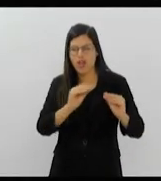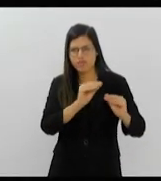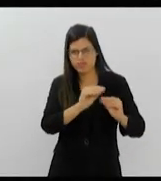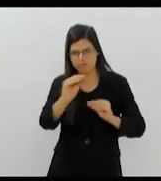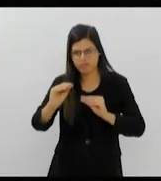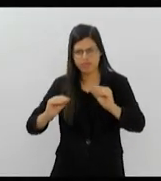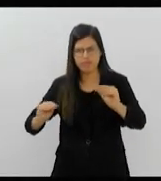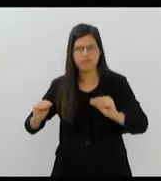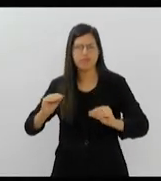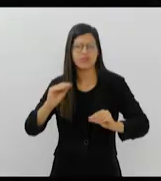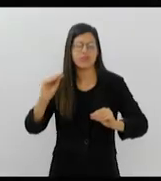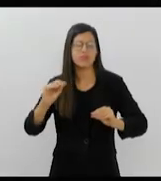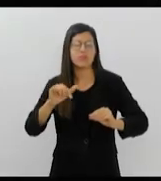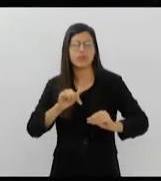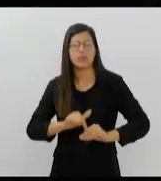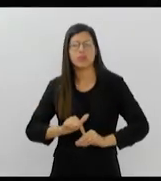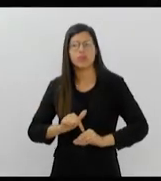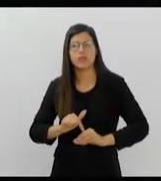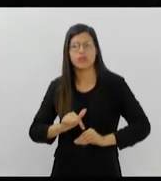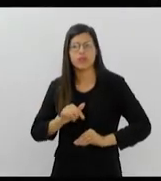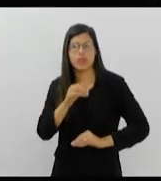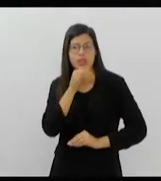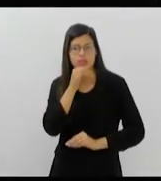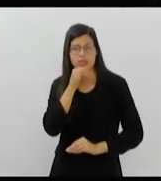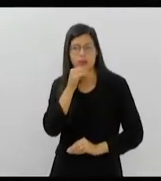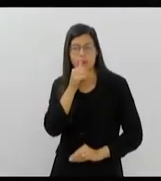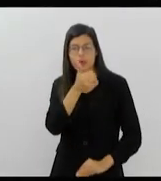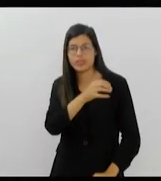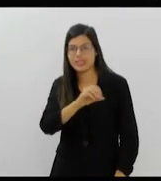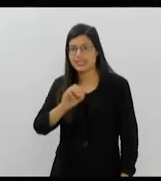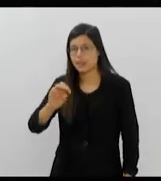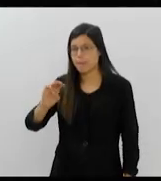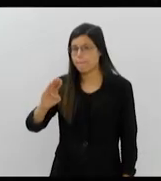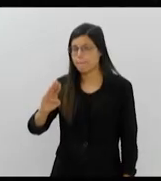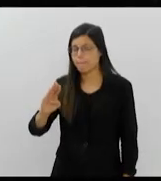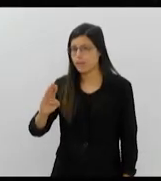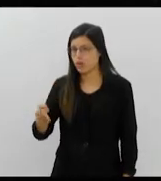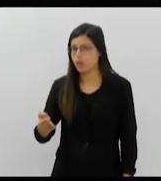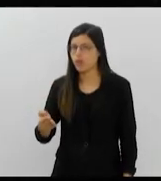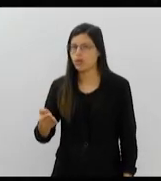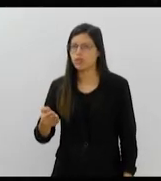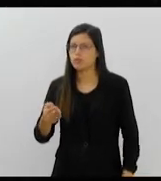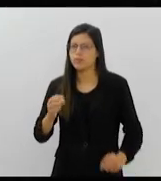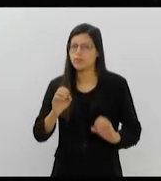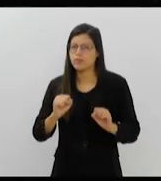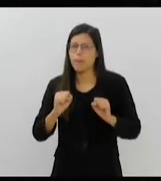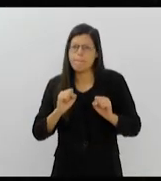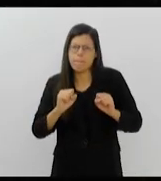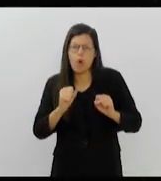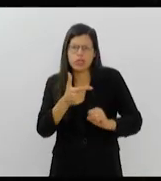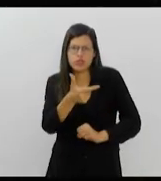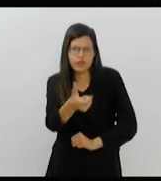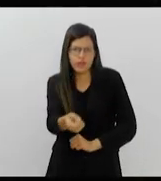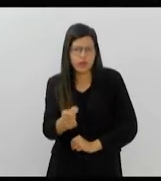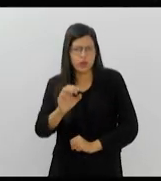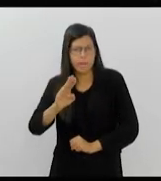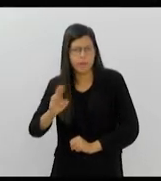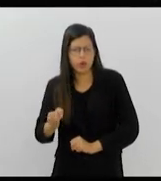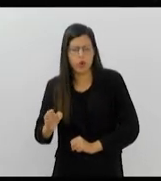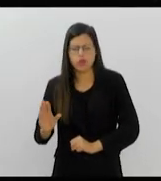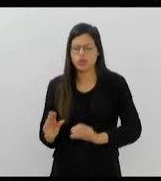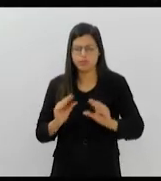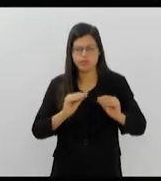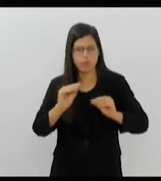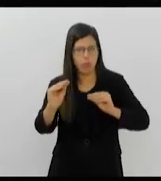um remanejamento de 100 bilhões e diz que pode remanejar 20, pô,